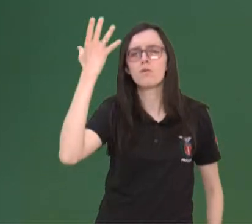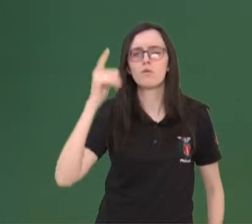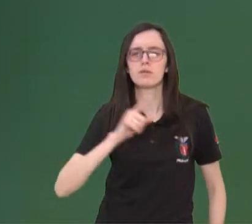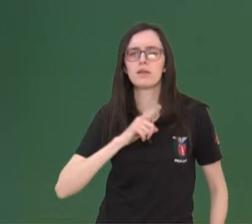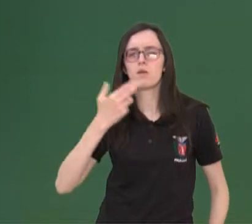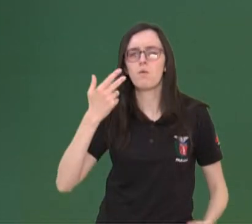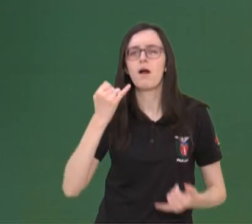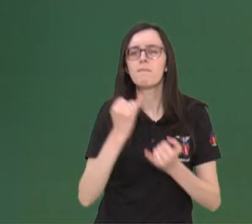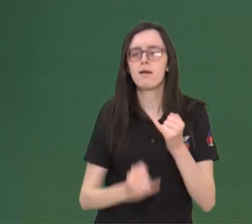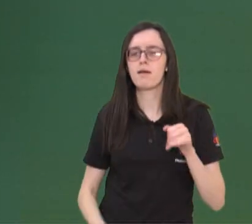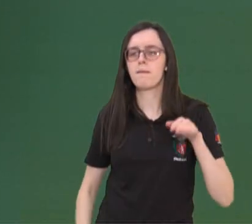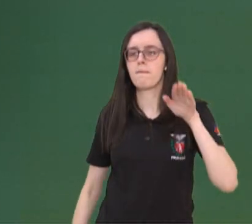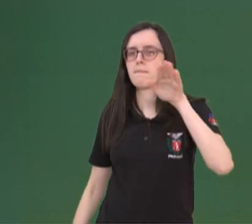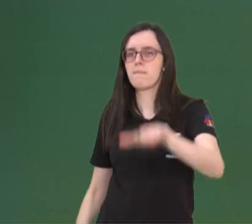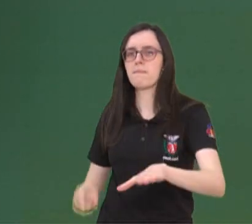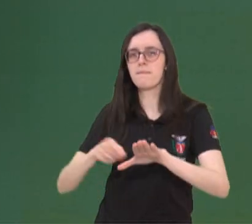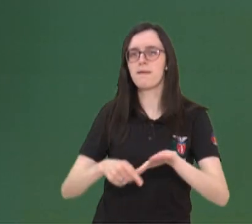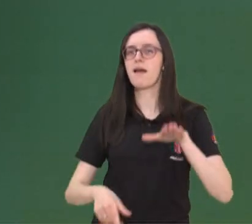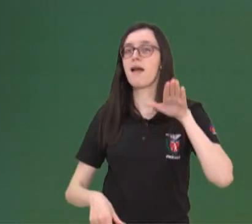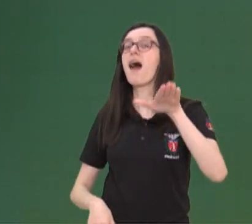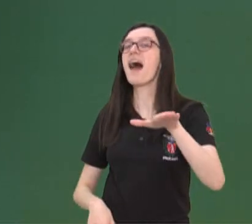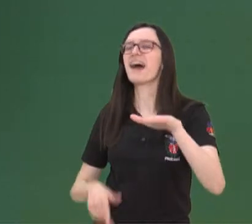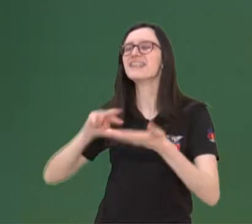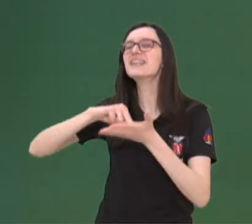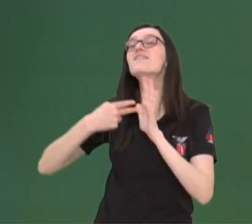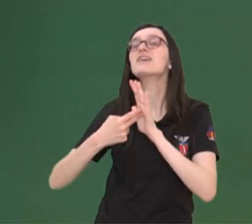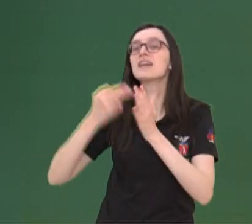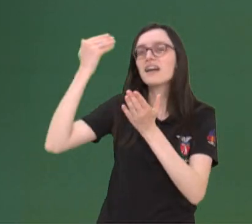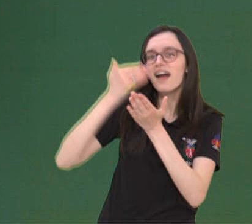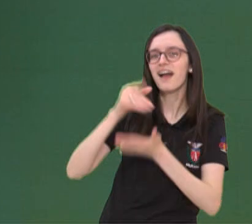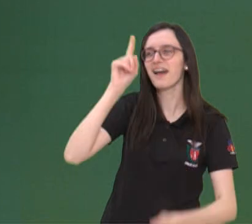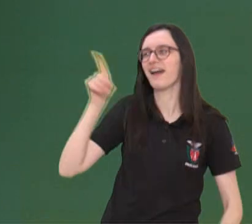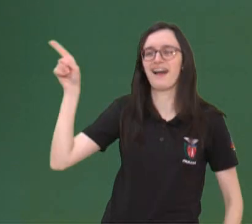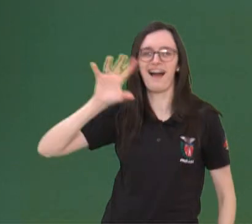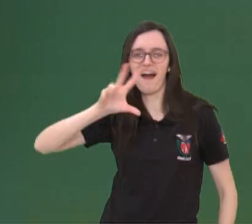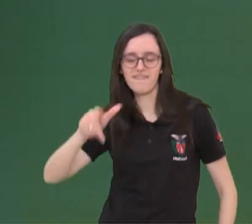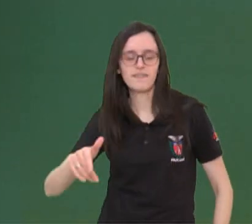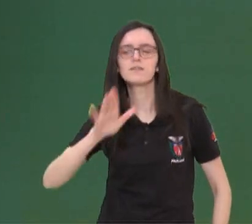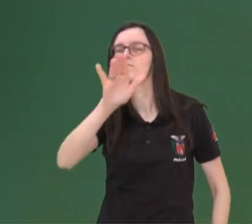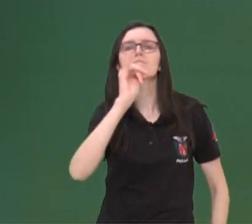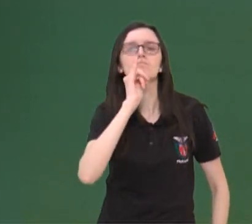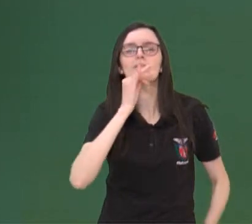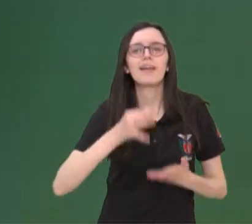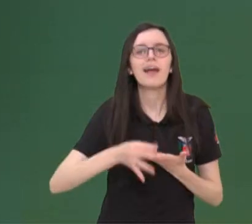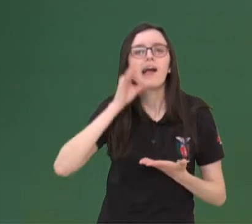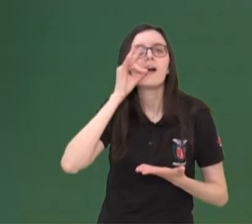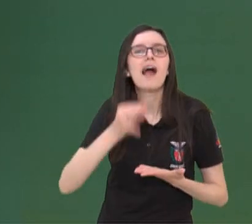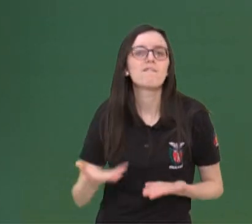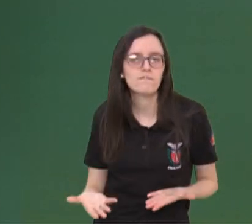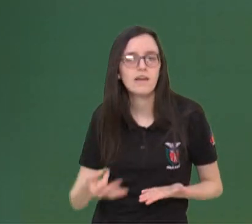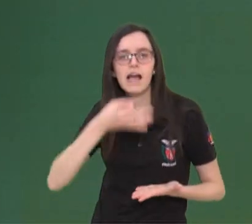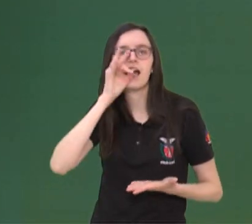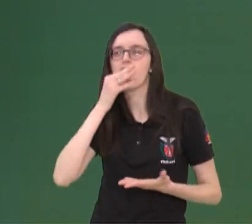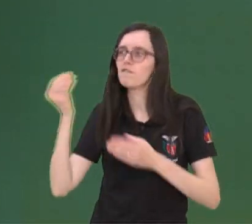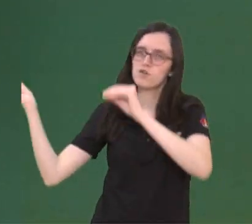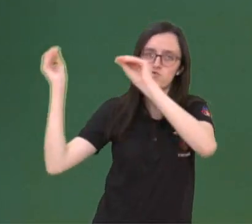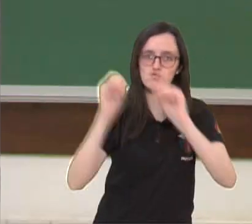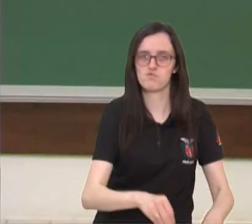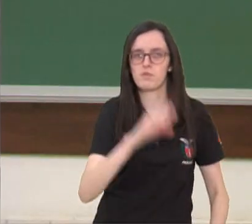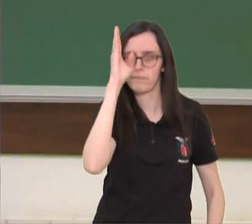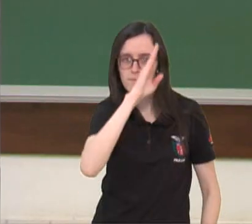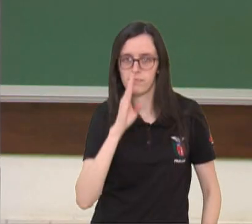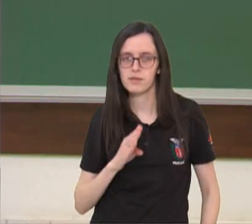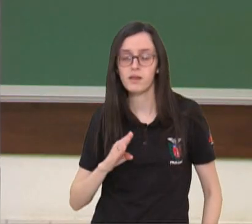um pezinho lá na África. O café, sabe que o café, quando trouxeram o café aqui para o Brasil,